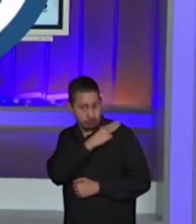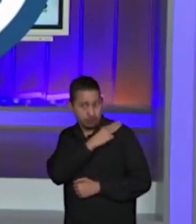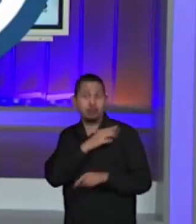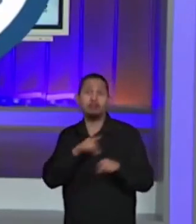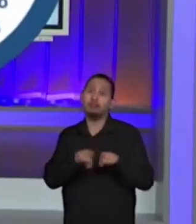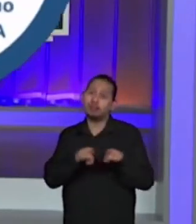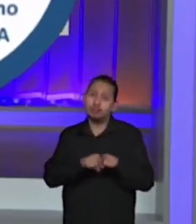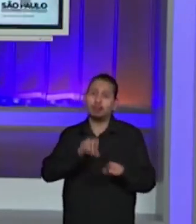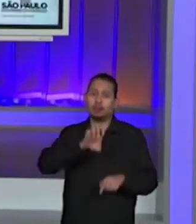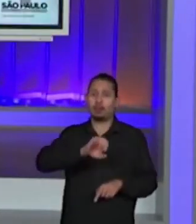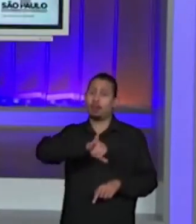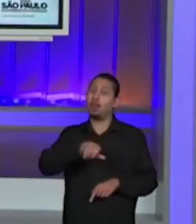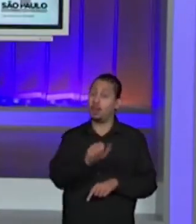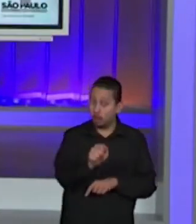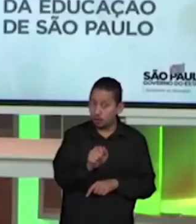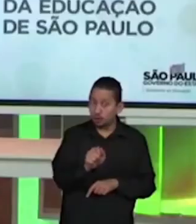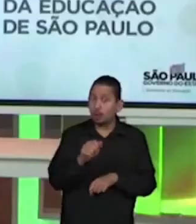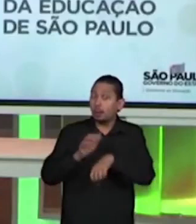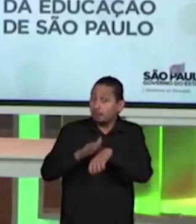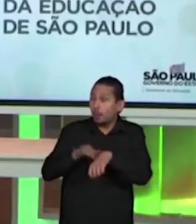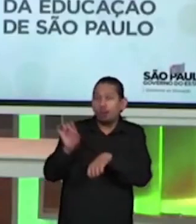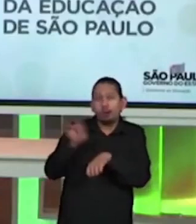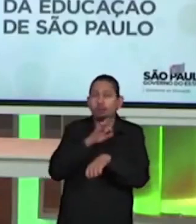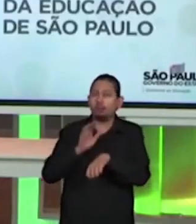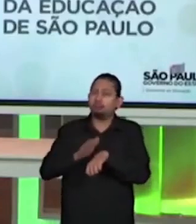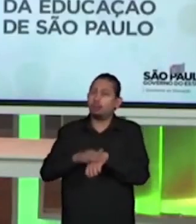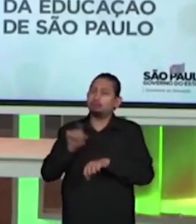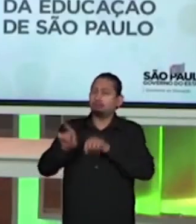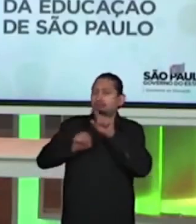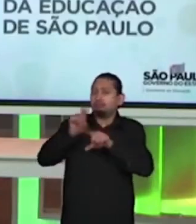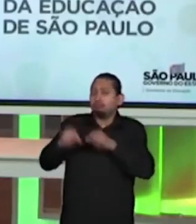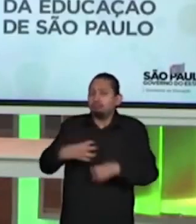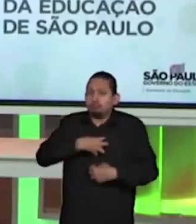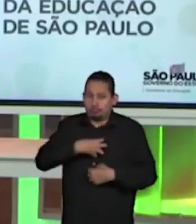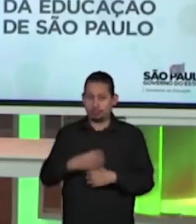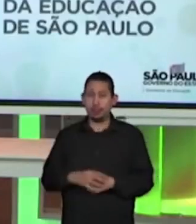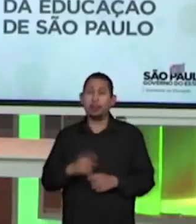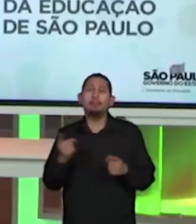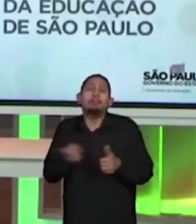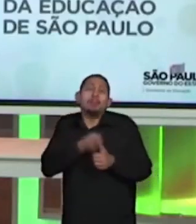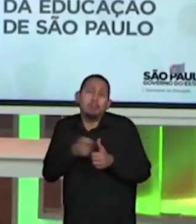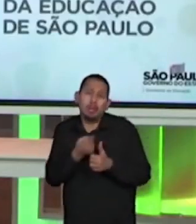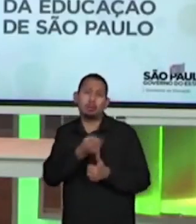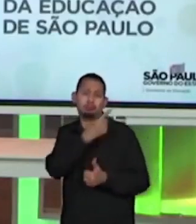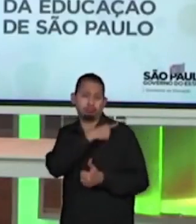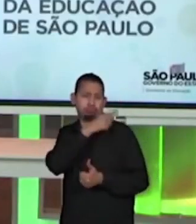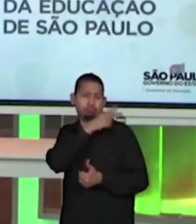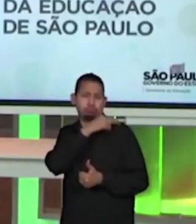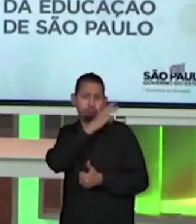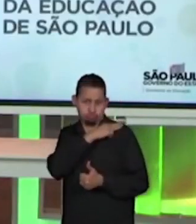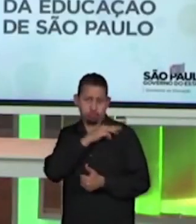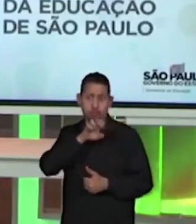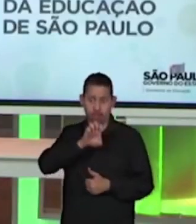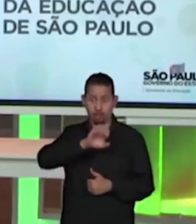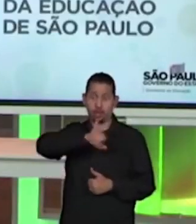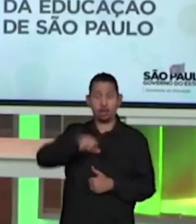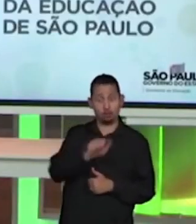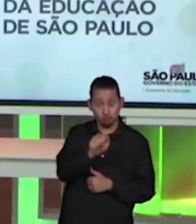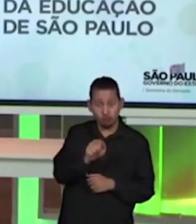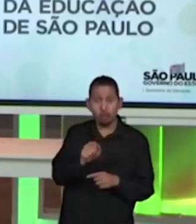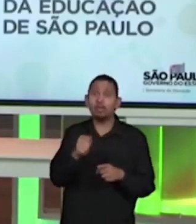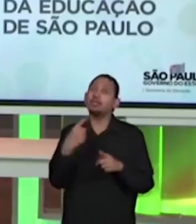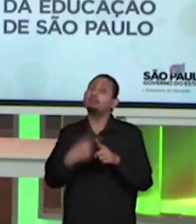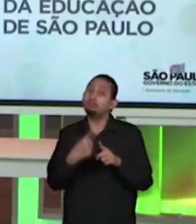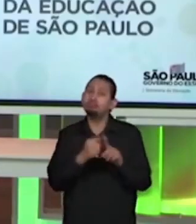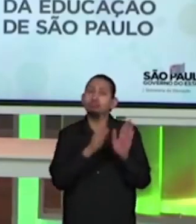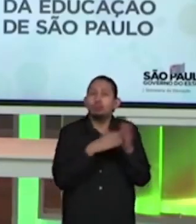presenciais, também de forma opcional. É importante retomar primeiro o ensino médio e a EJA, porque elas são as mais afetadas